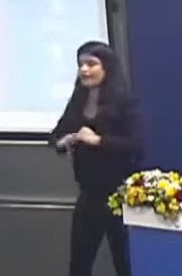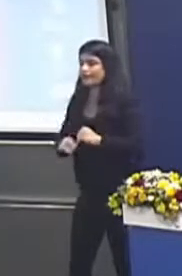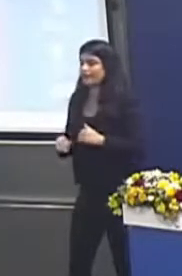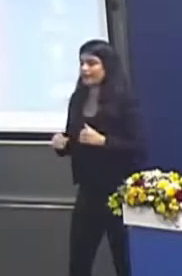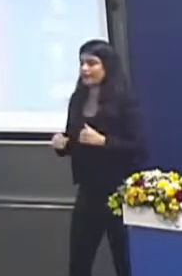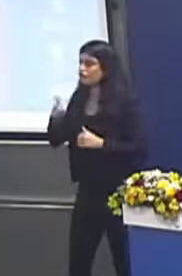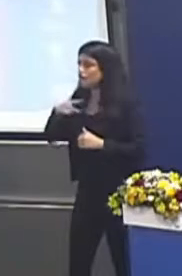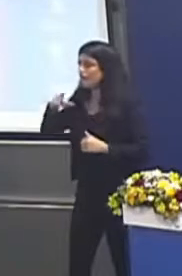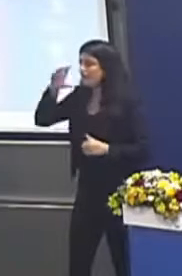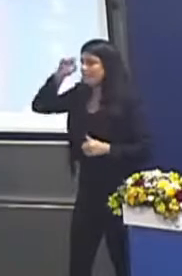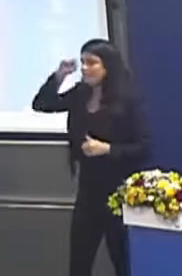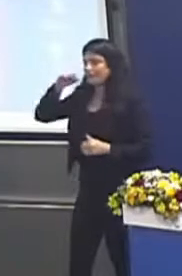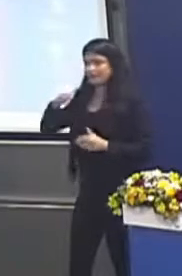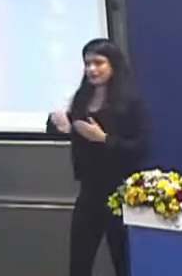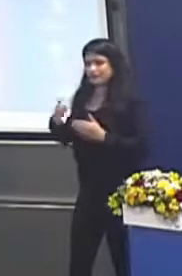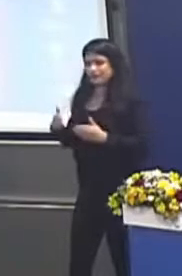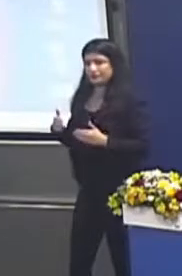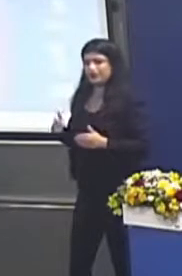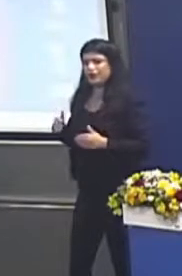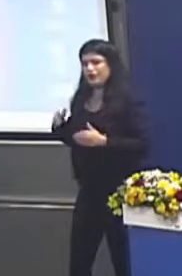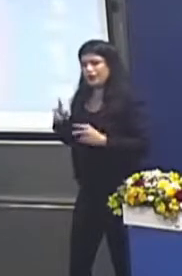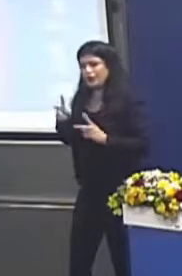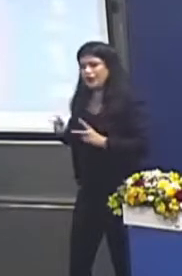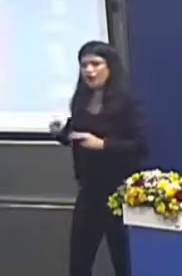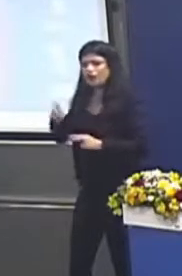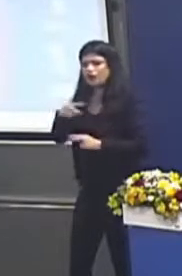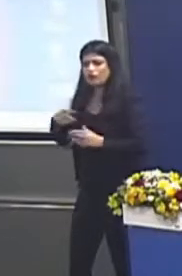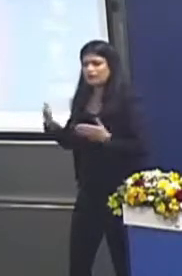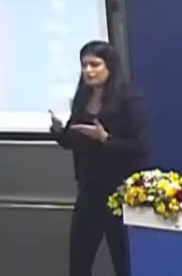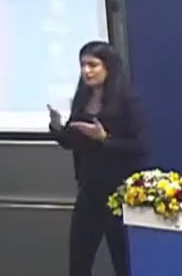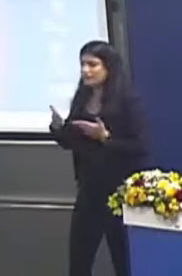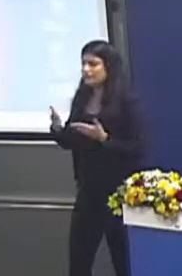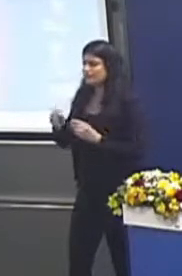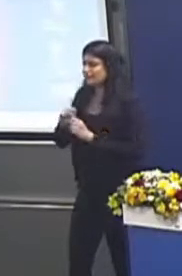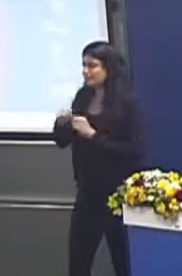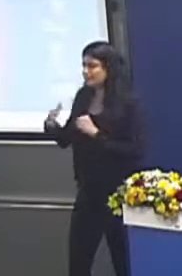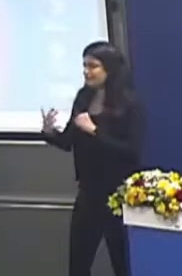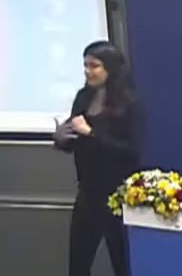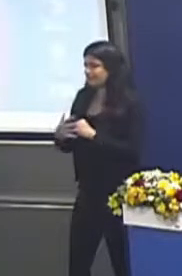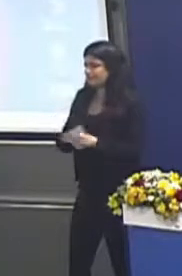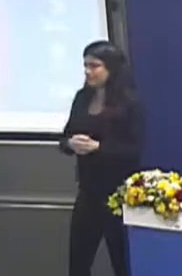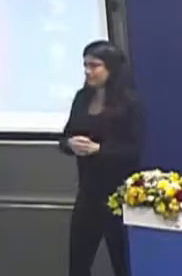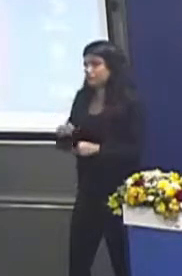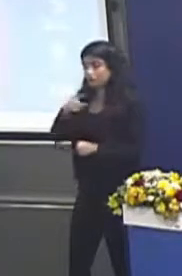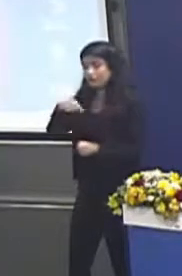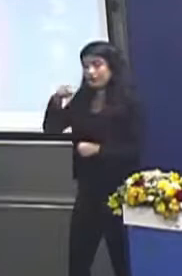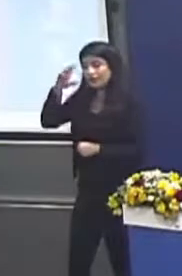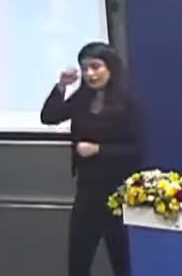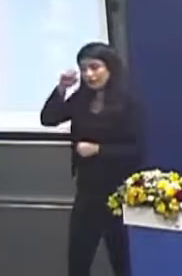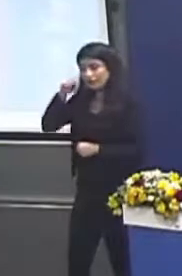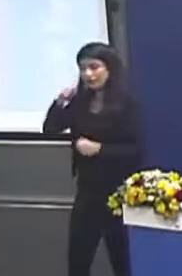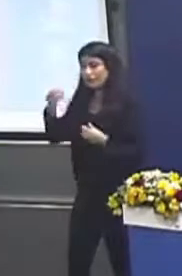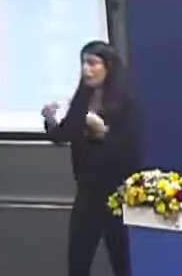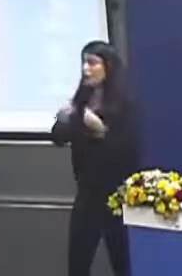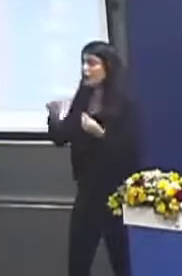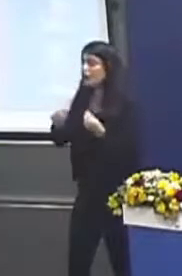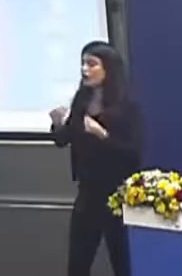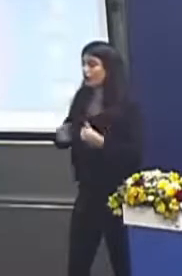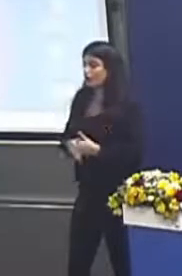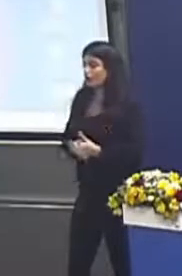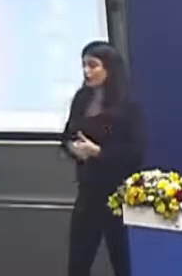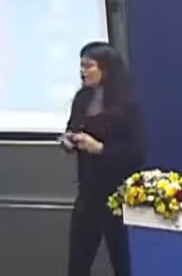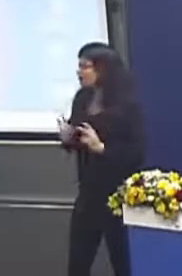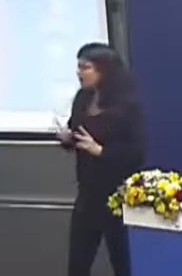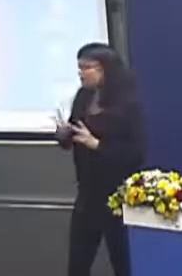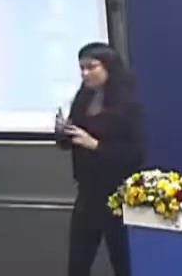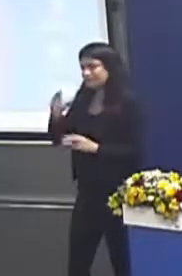gente aprendeu fazendo, mais ou menos como nós fizemos agora com a pandemia. Que a gente aprendeu como fazer, a gente está